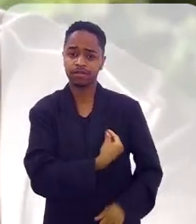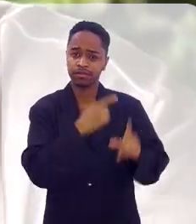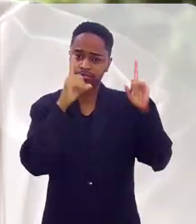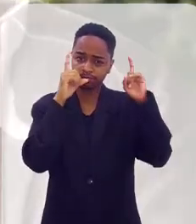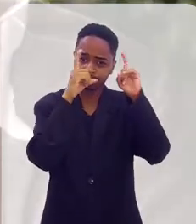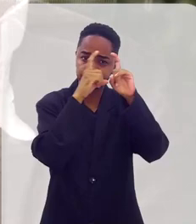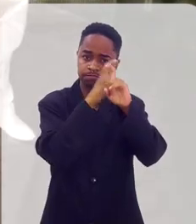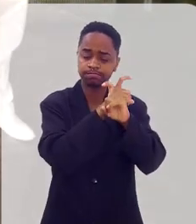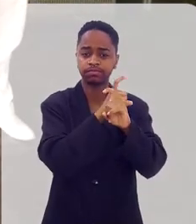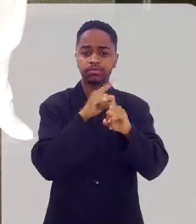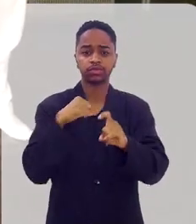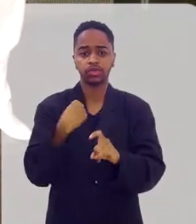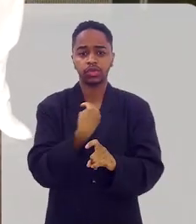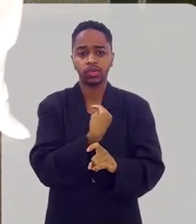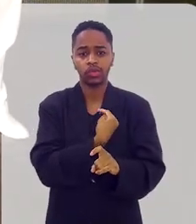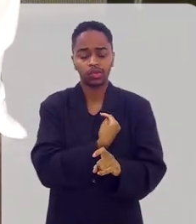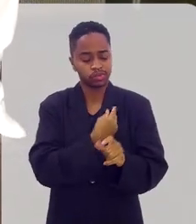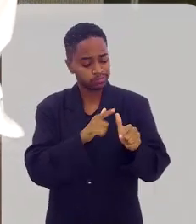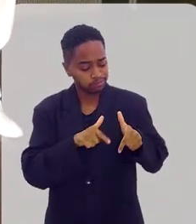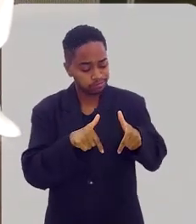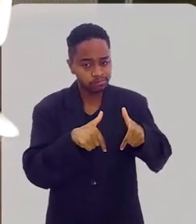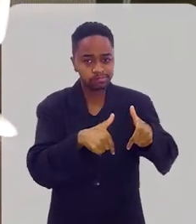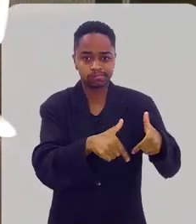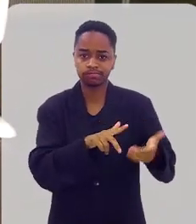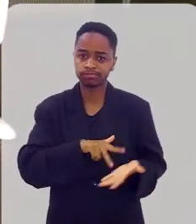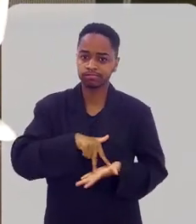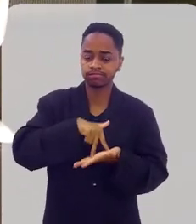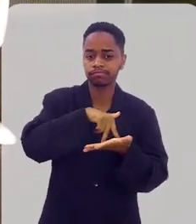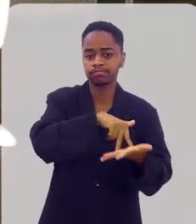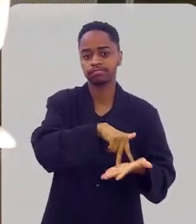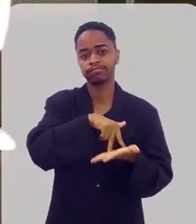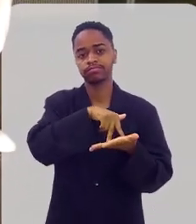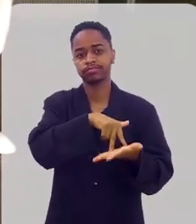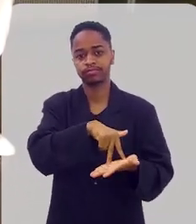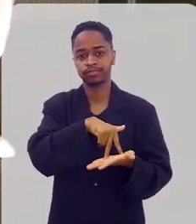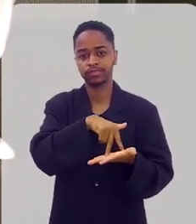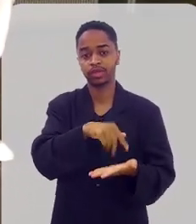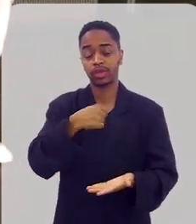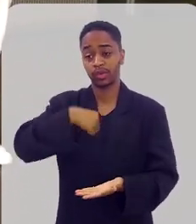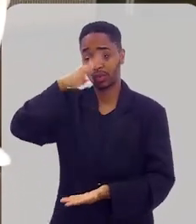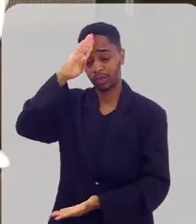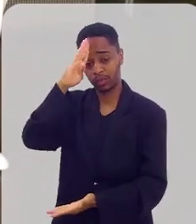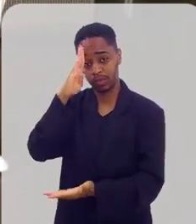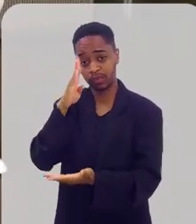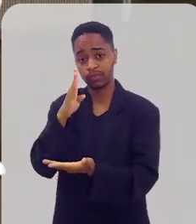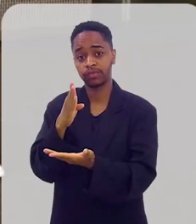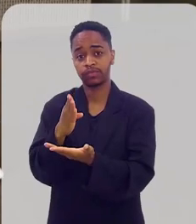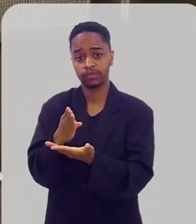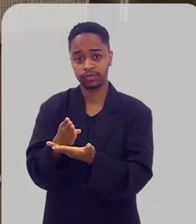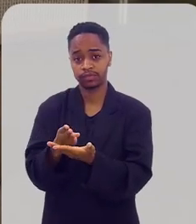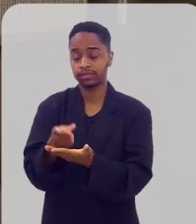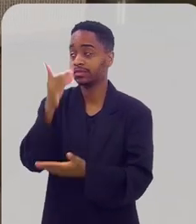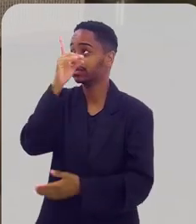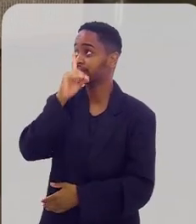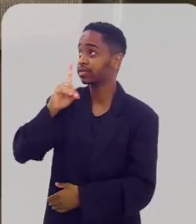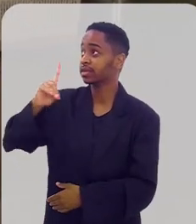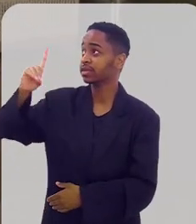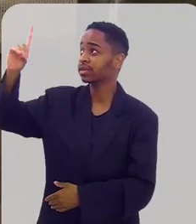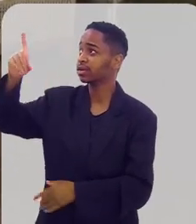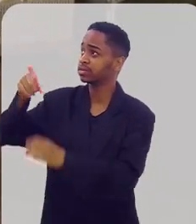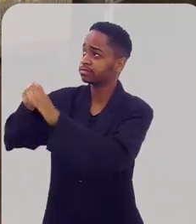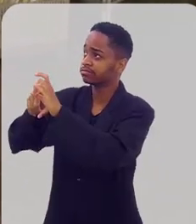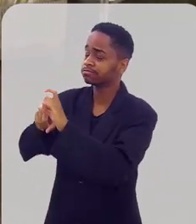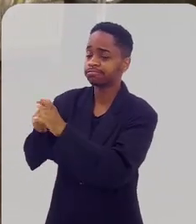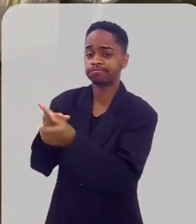bem, não descer gigante, eu não vou virar refém. Eu vou confiar, totalmente